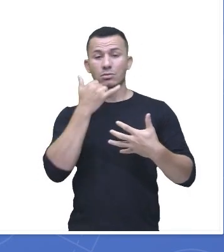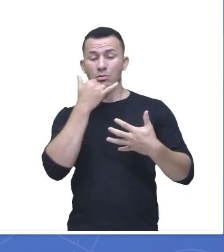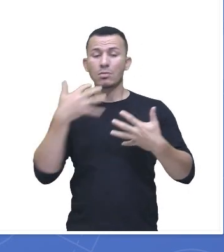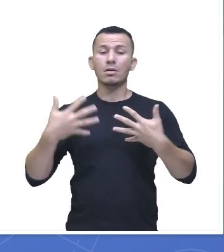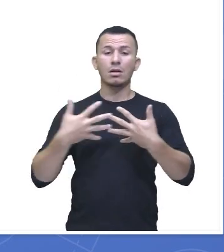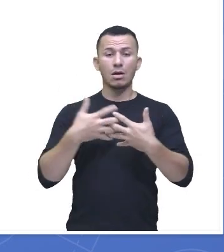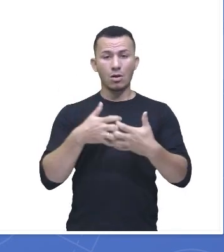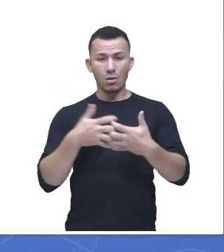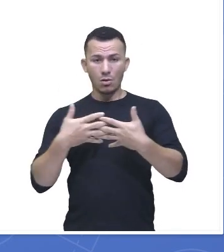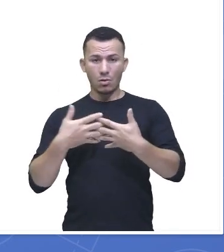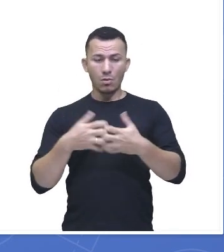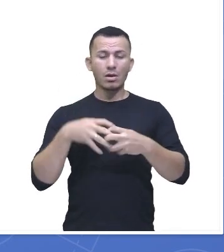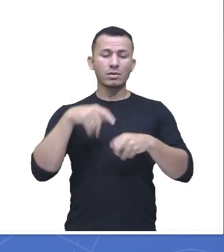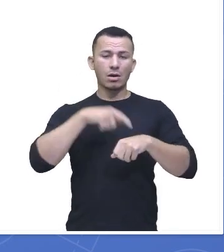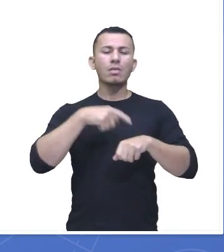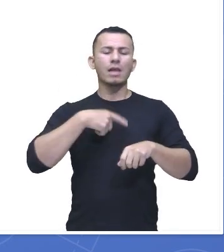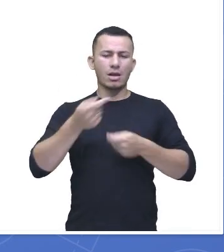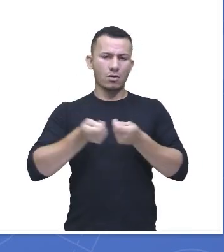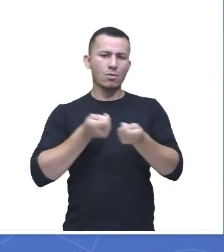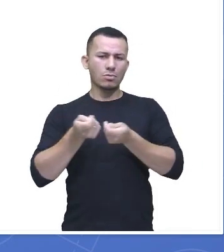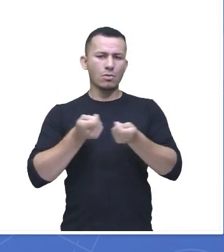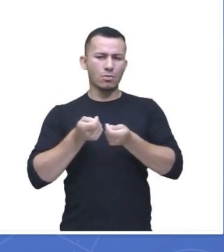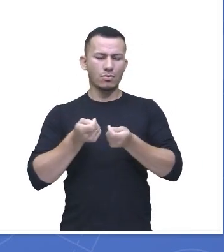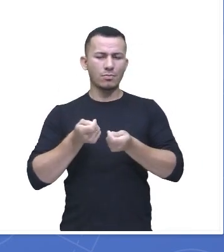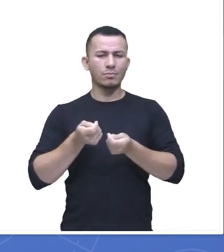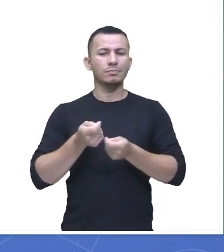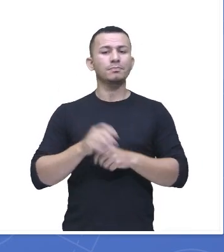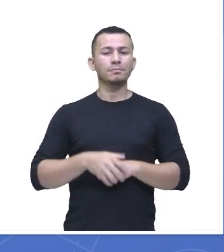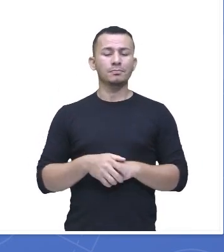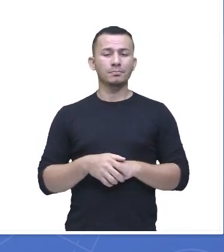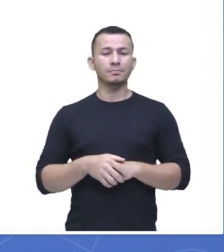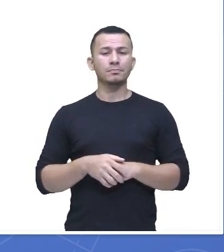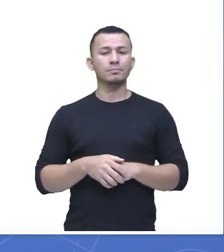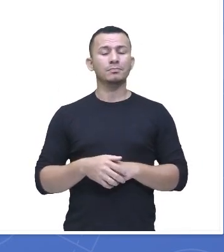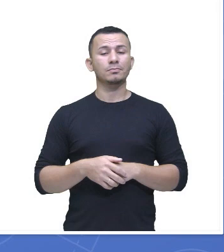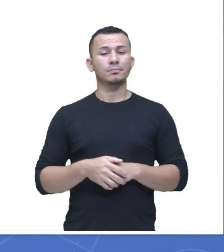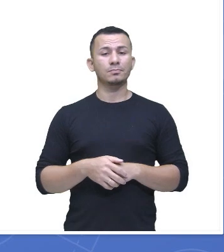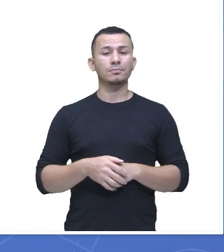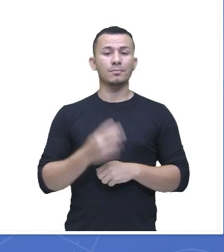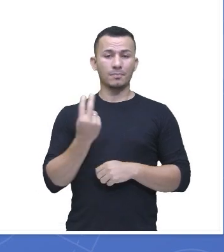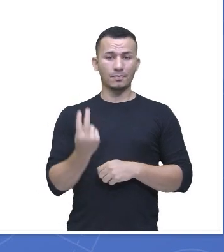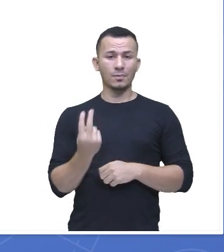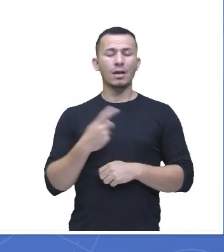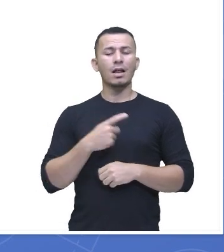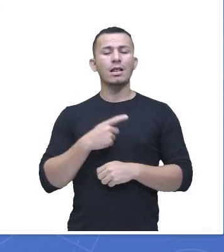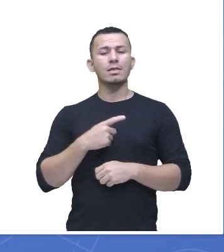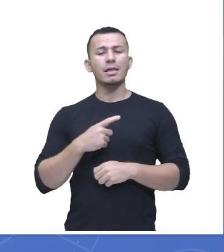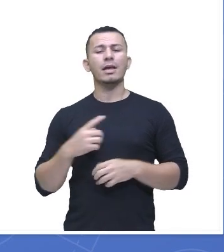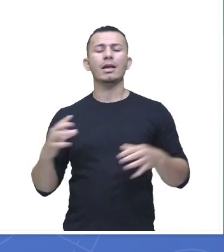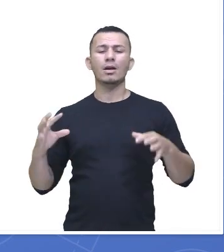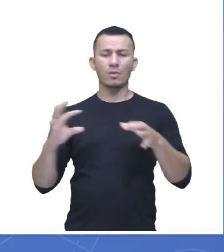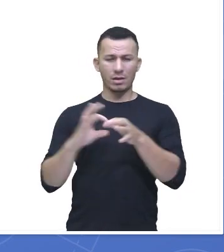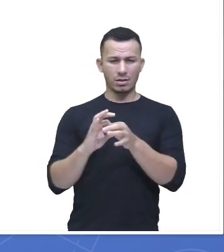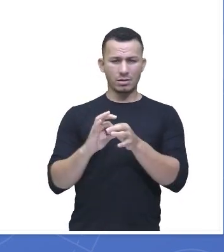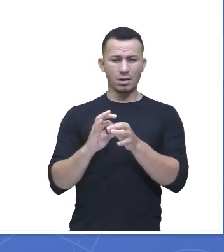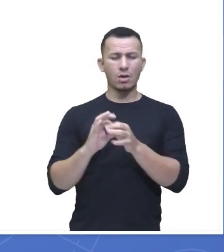tem aí domínio sobre ele. 2, estão conectados com os ossos e